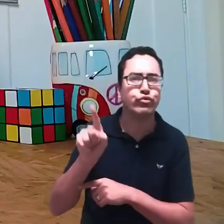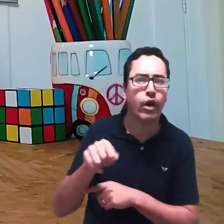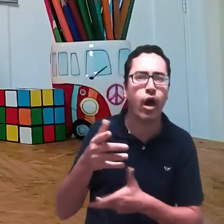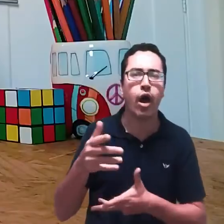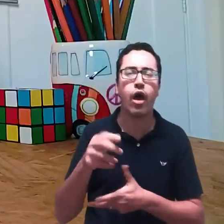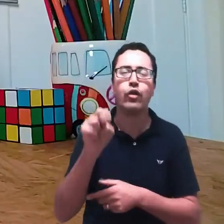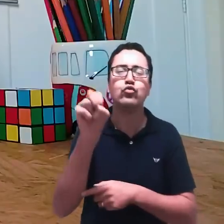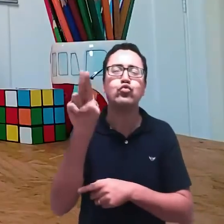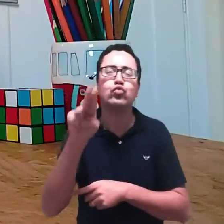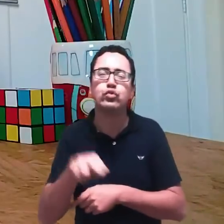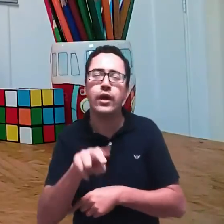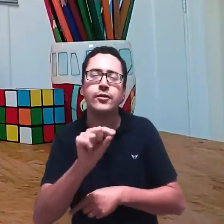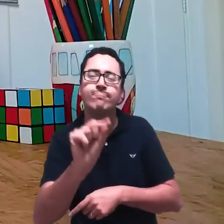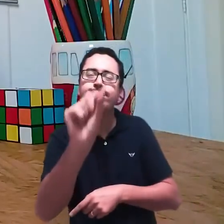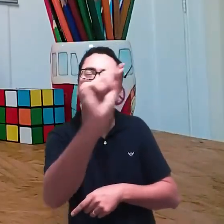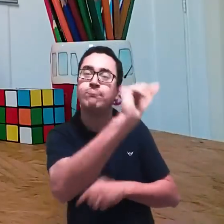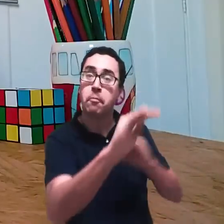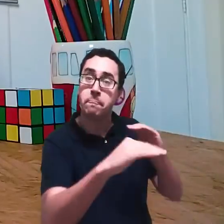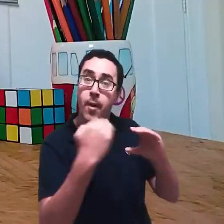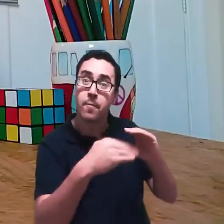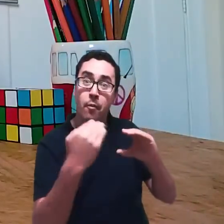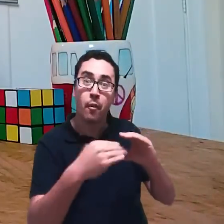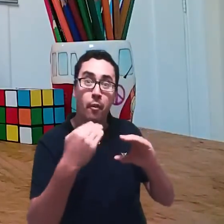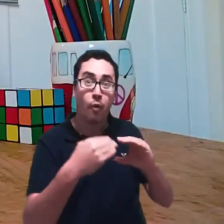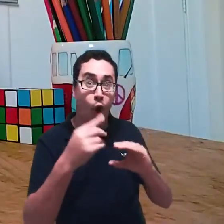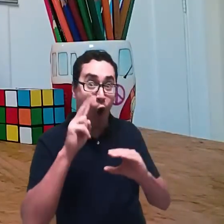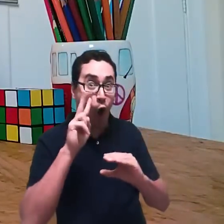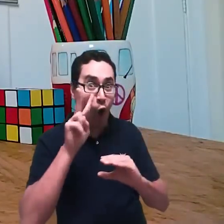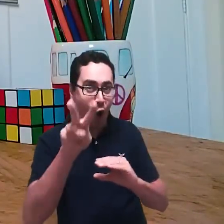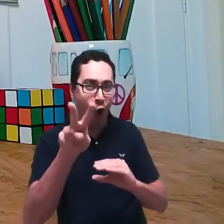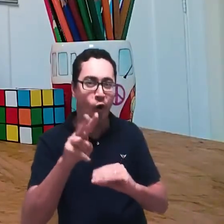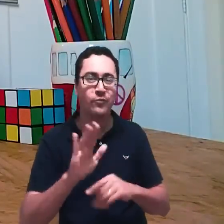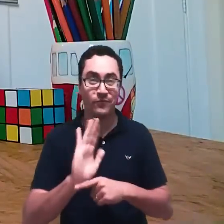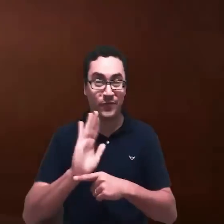um videozinho, uma surpresa aí pra vocês. Olhem só.